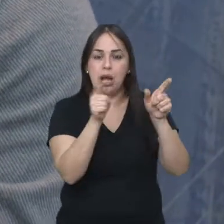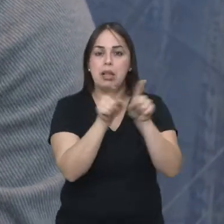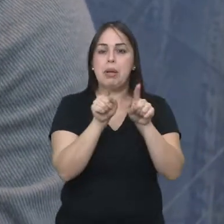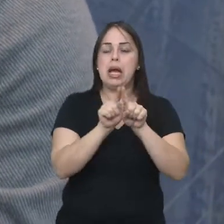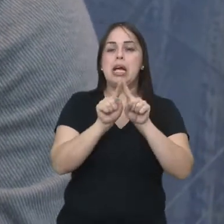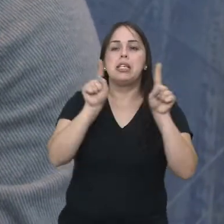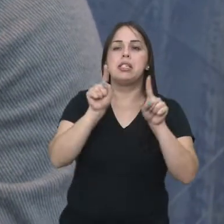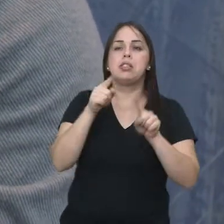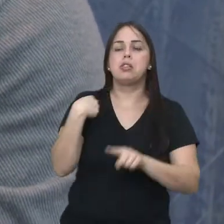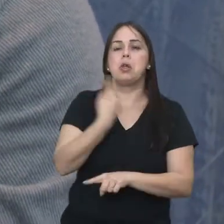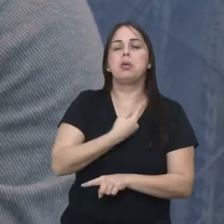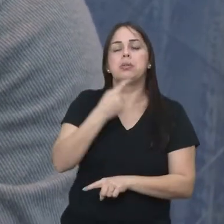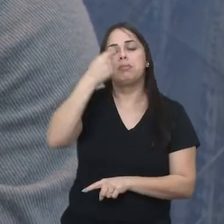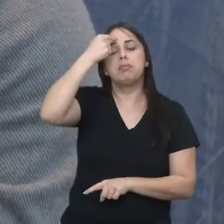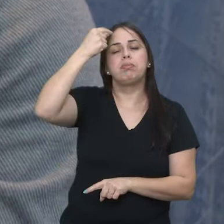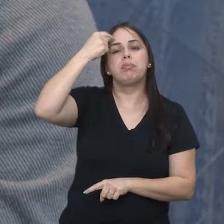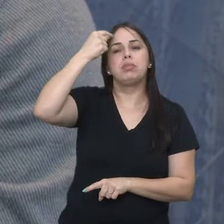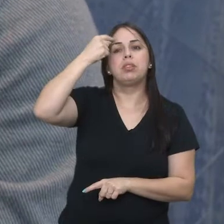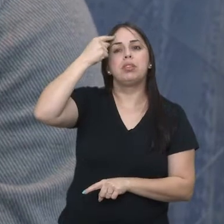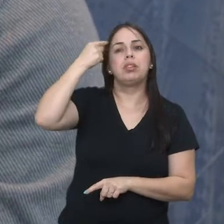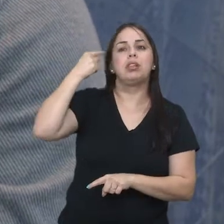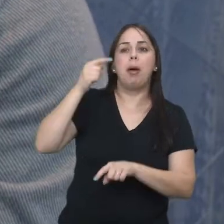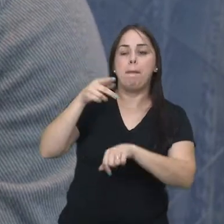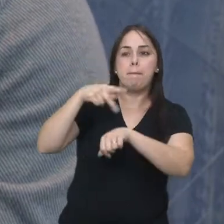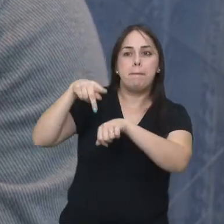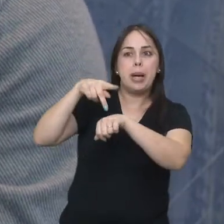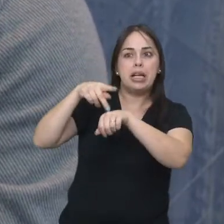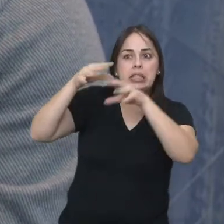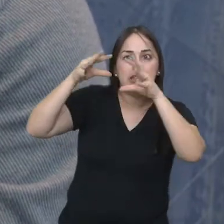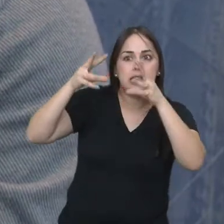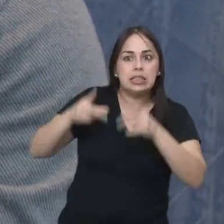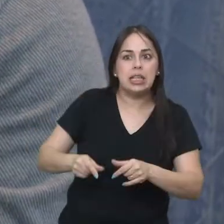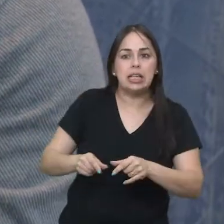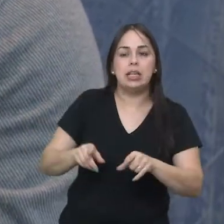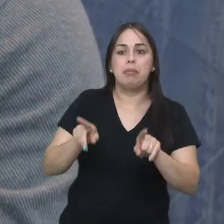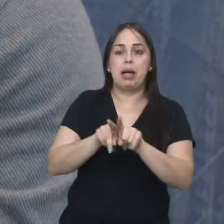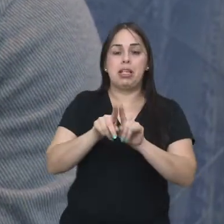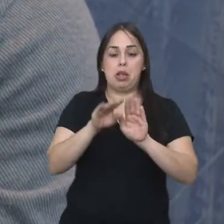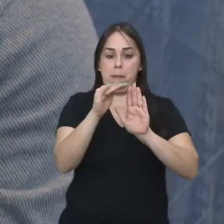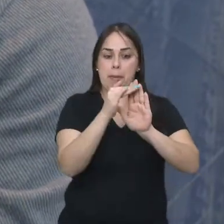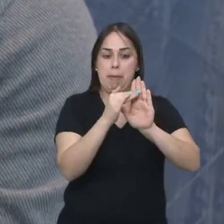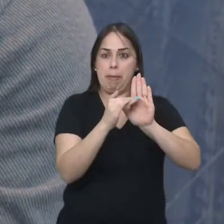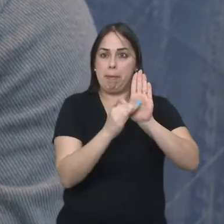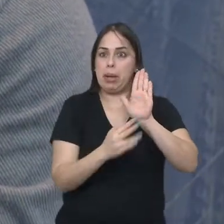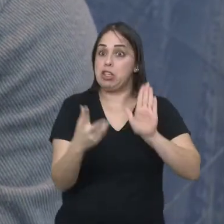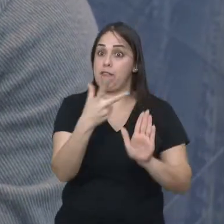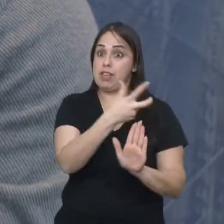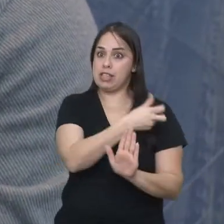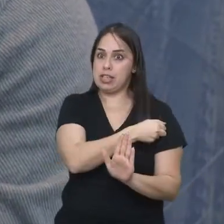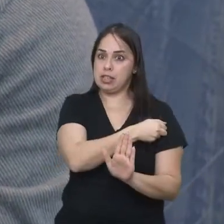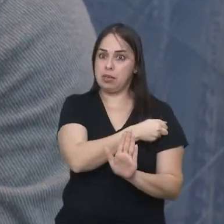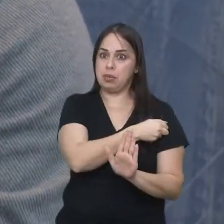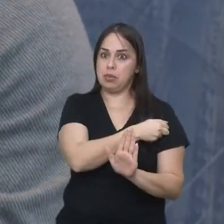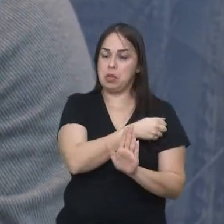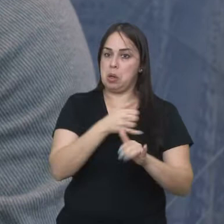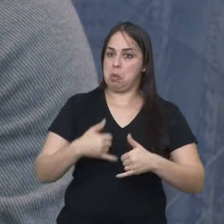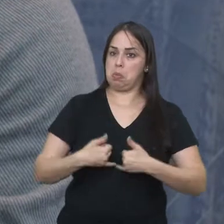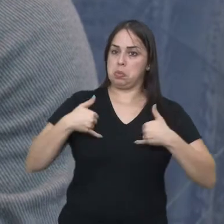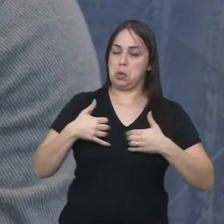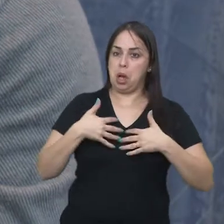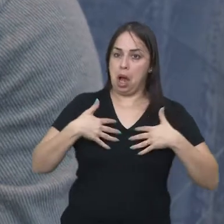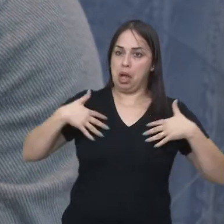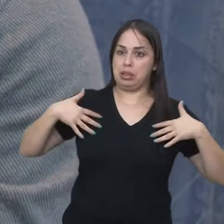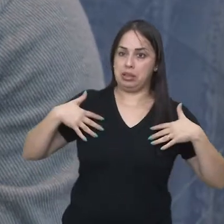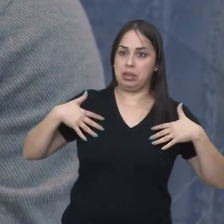mas mesmo quando a gente considera o país como um todo, o programa de vacinação brasileiro, ele sempre foi um